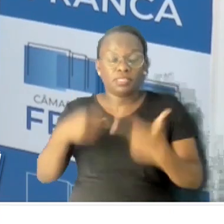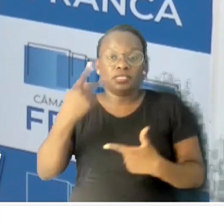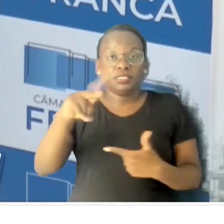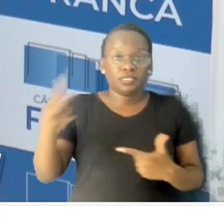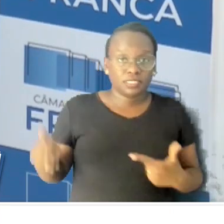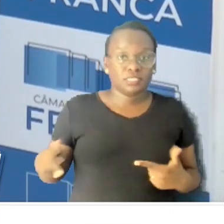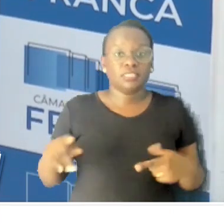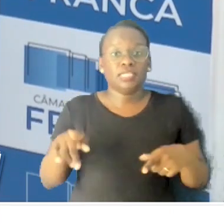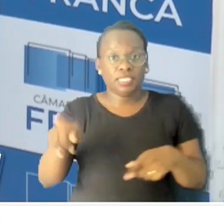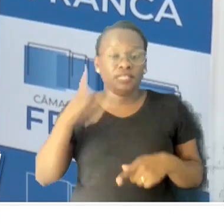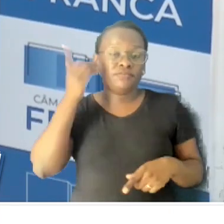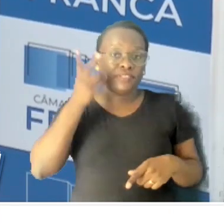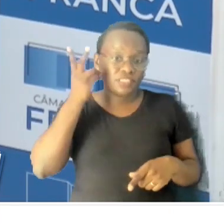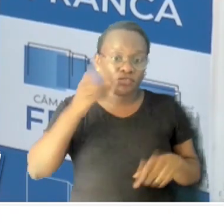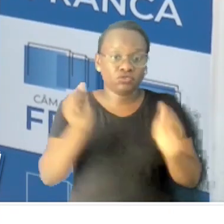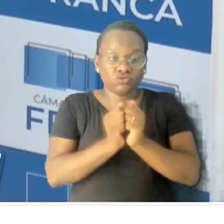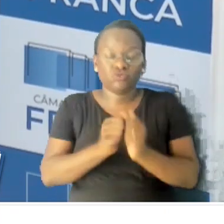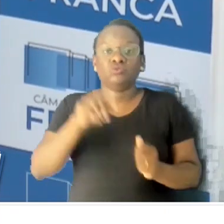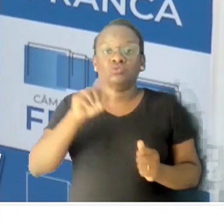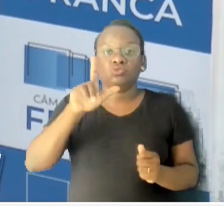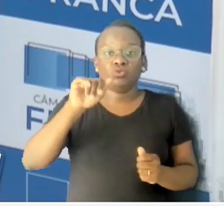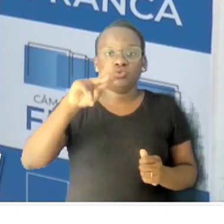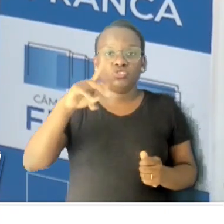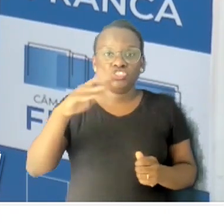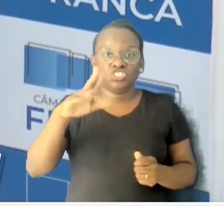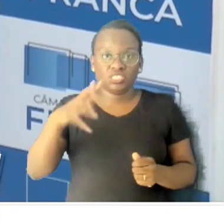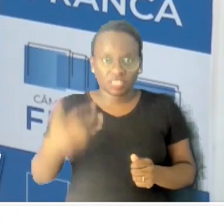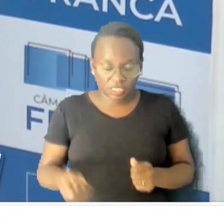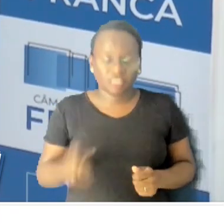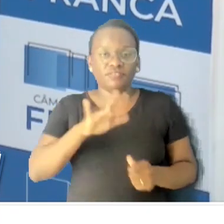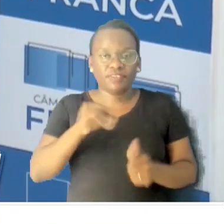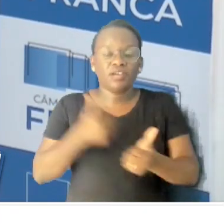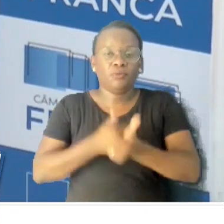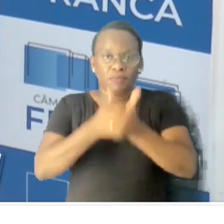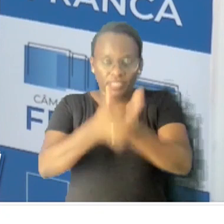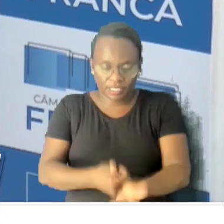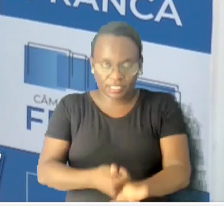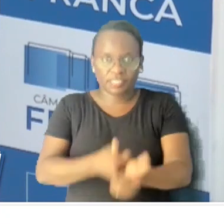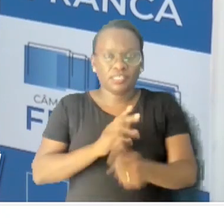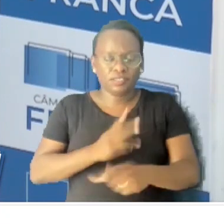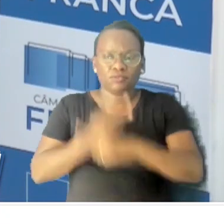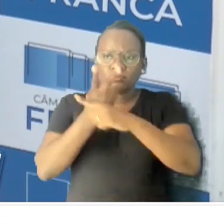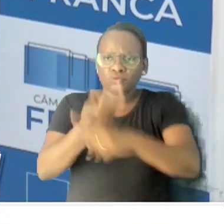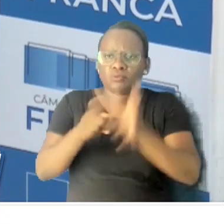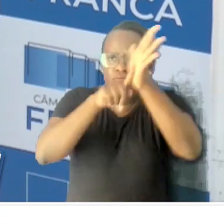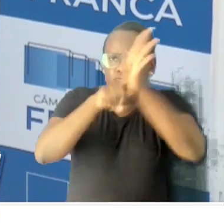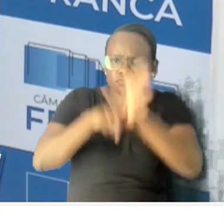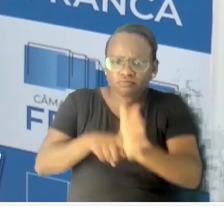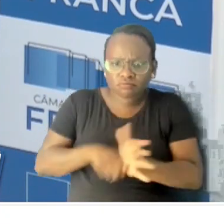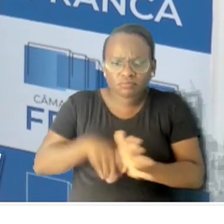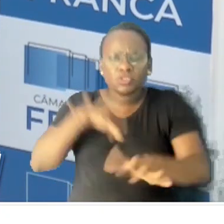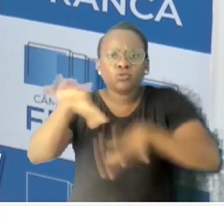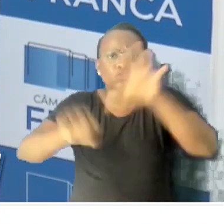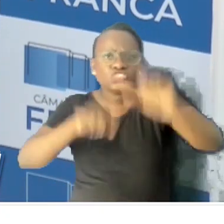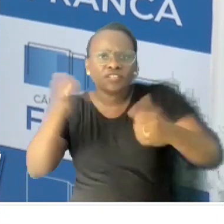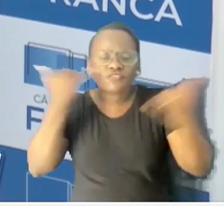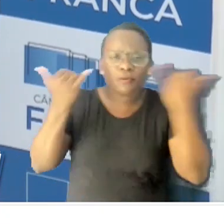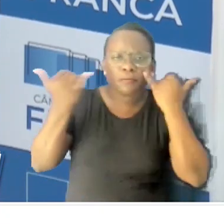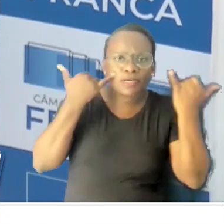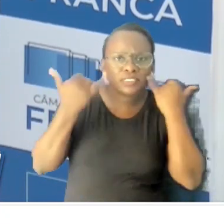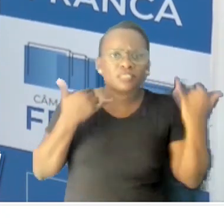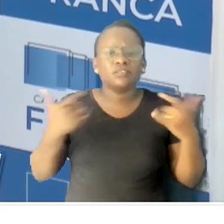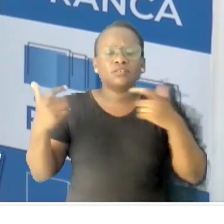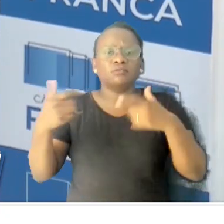vereadora Lurdinha, nós vamos acompanhar. Como eu disse, fui atrás, pesquisei, busquei informações em outros